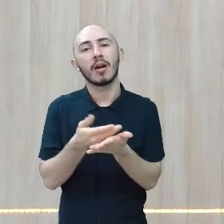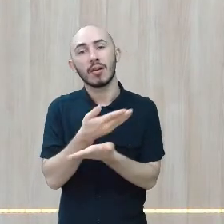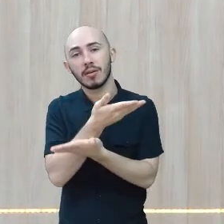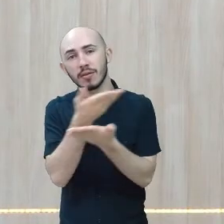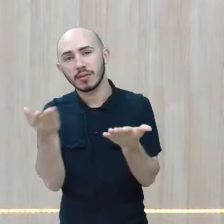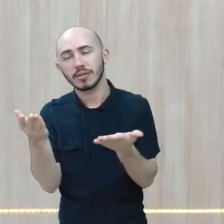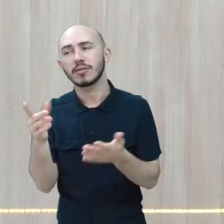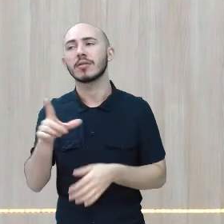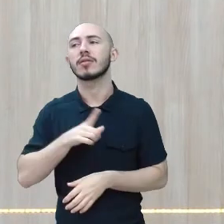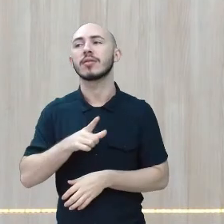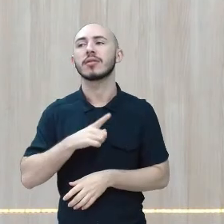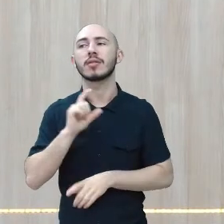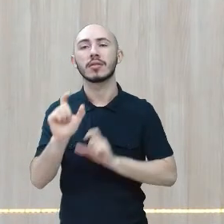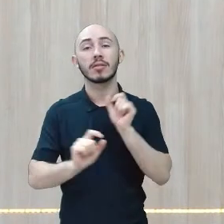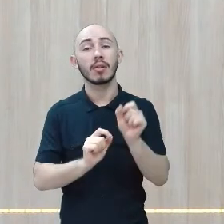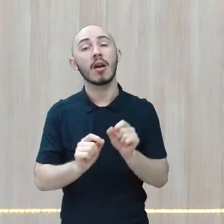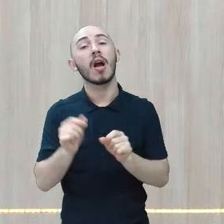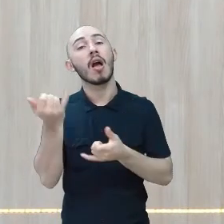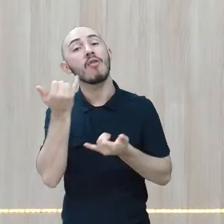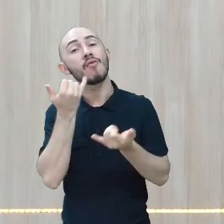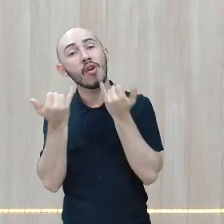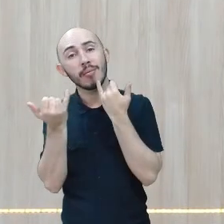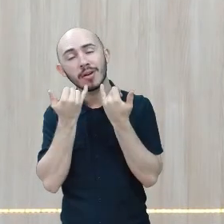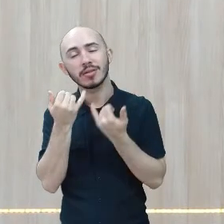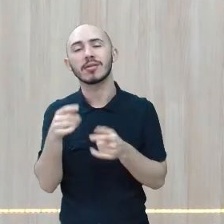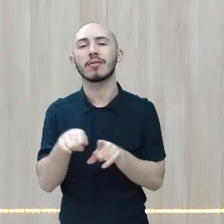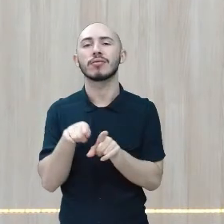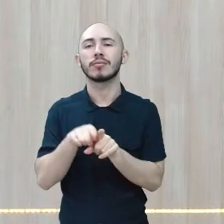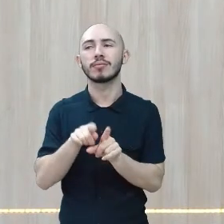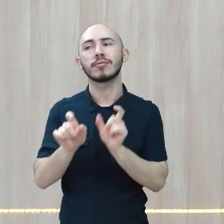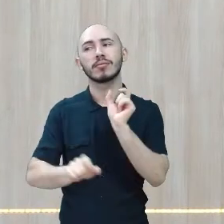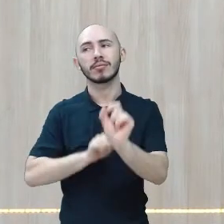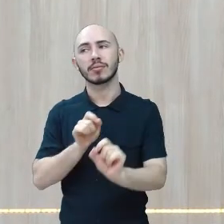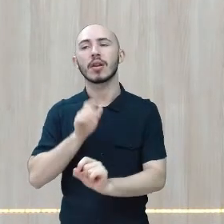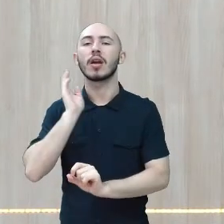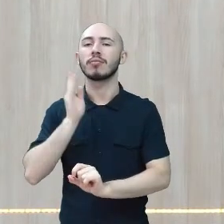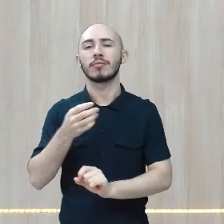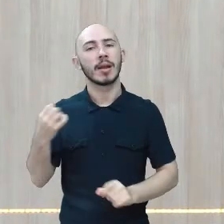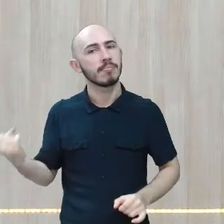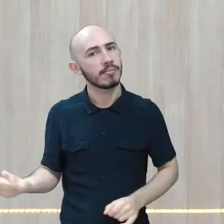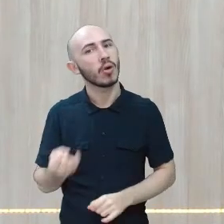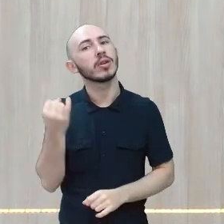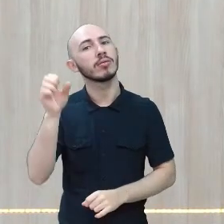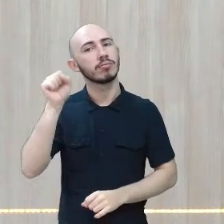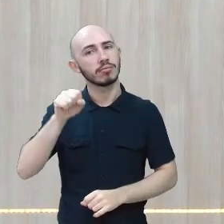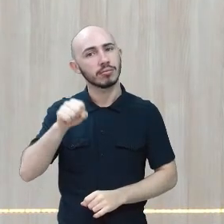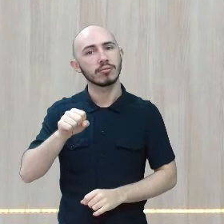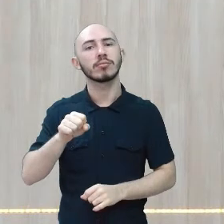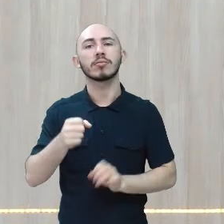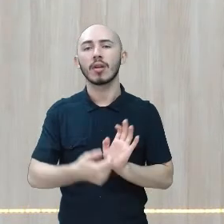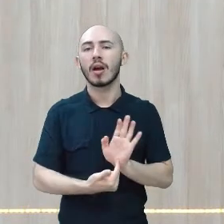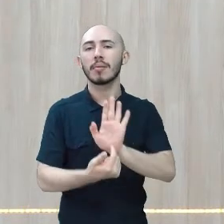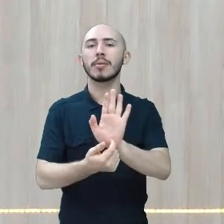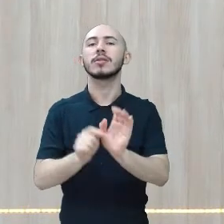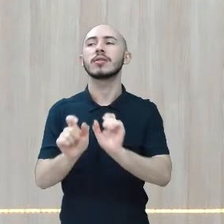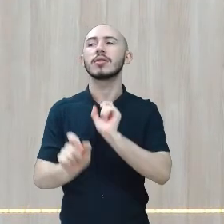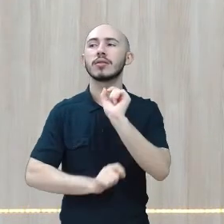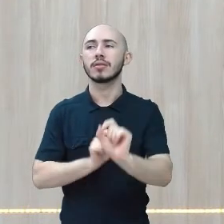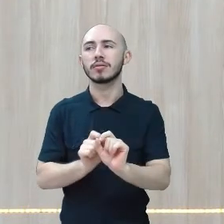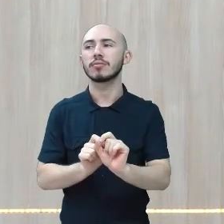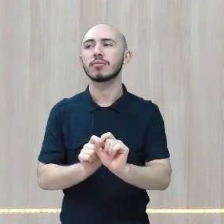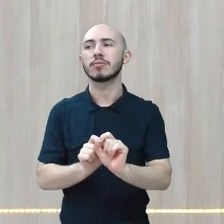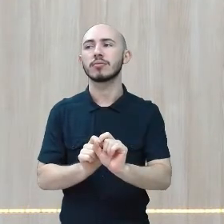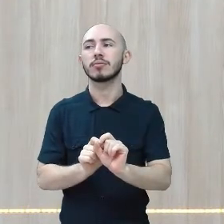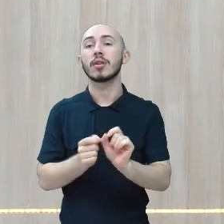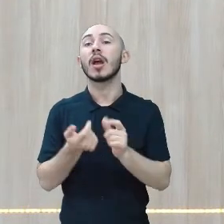vocês tiveram essas informações que foram valiosas. A diferença, eu apresentei apenas